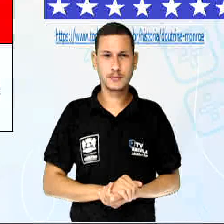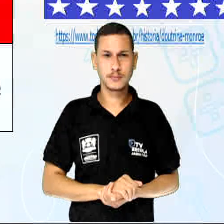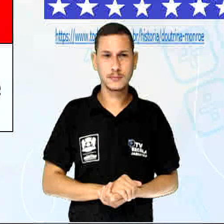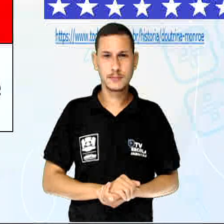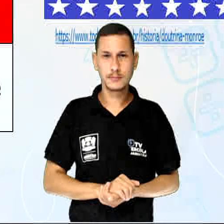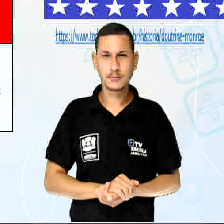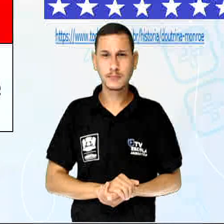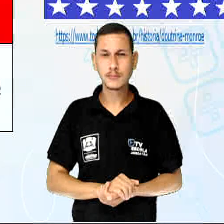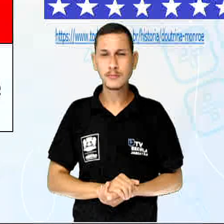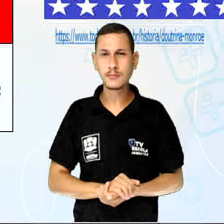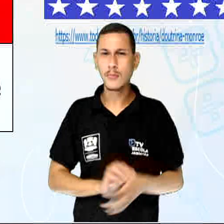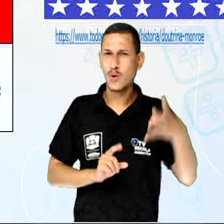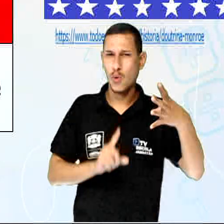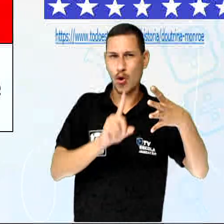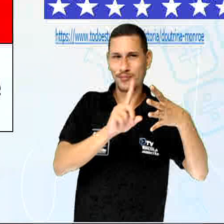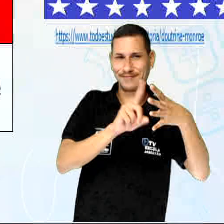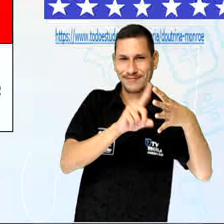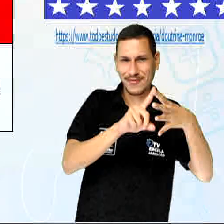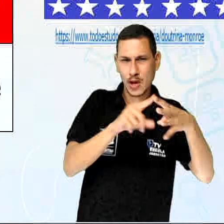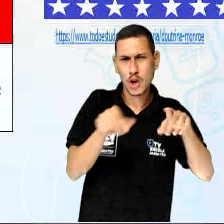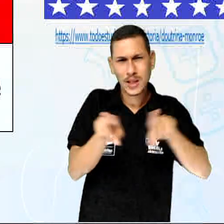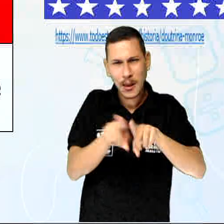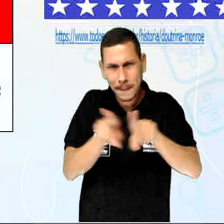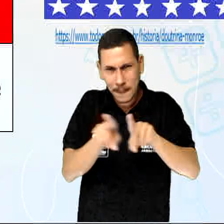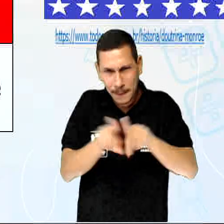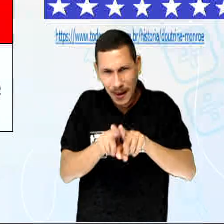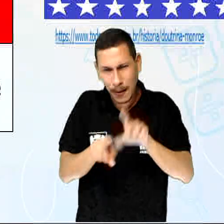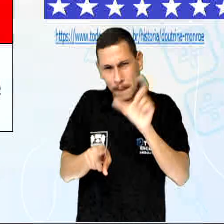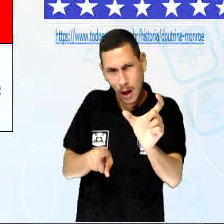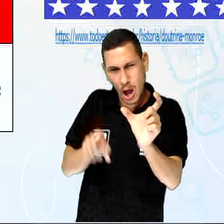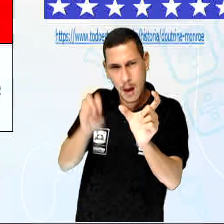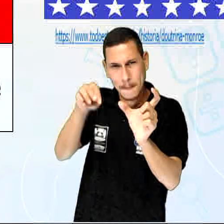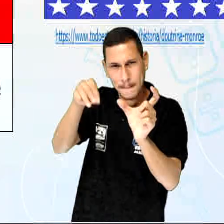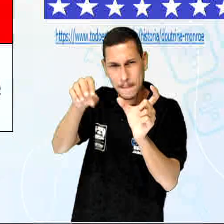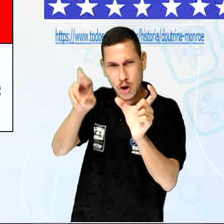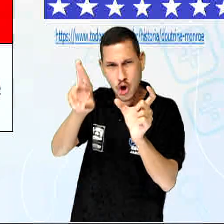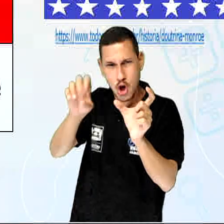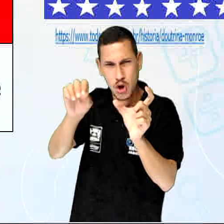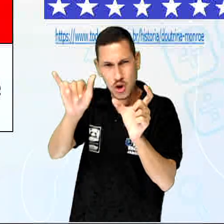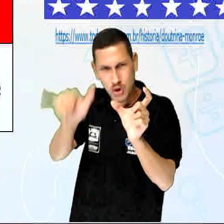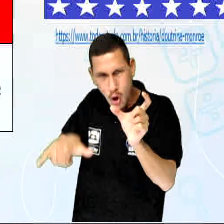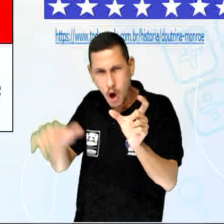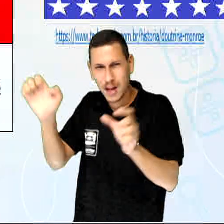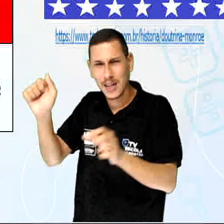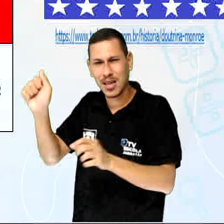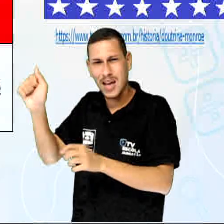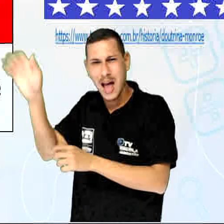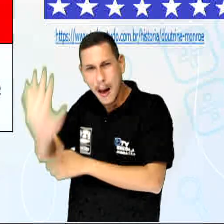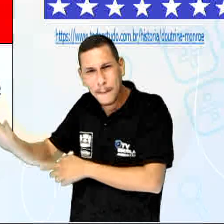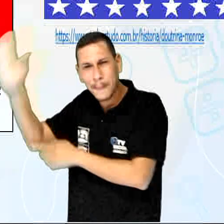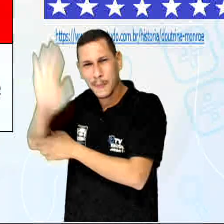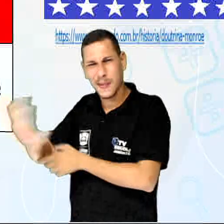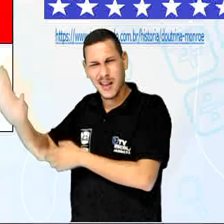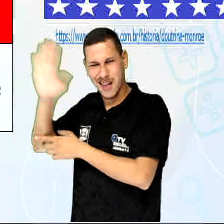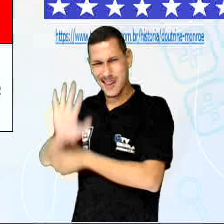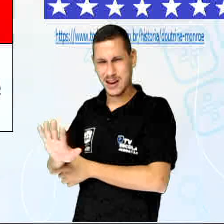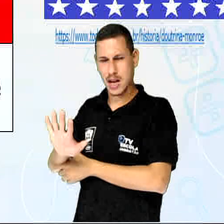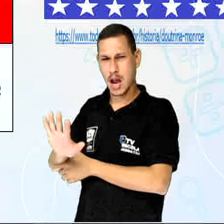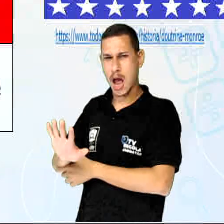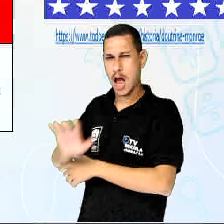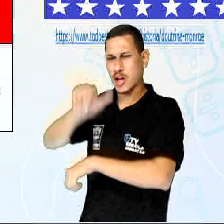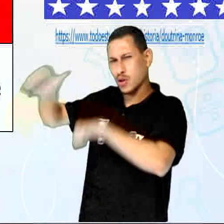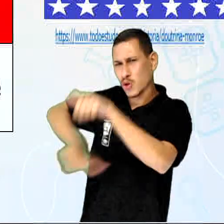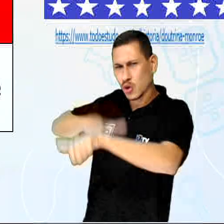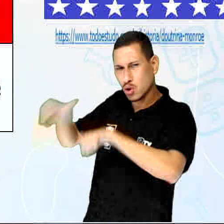ponto seria com o lema da doutrina Monroe, da América para americanos, passa a